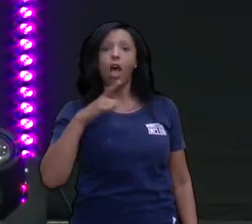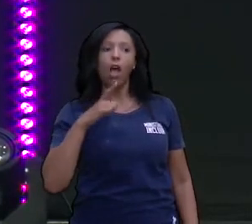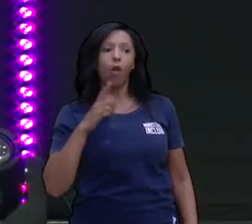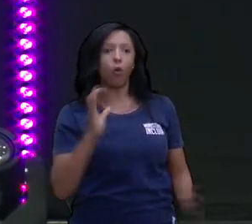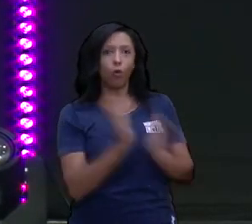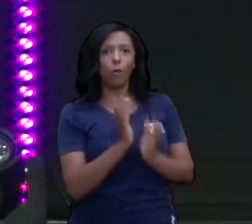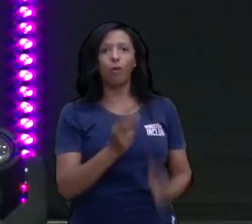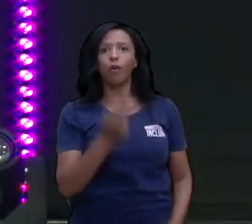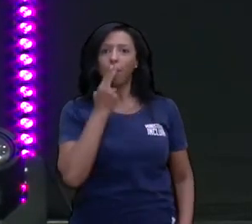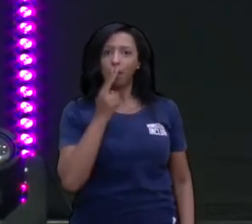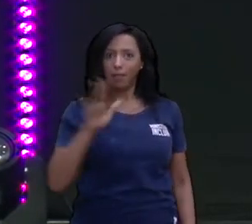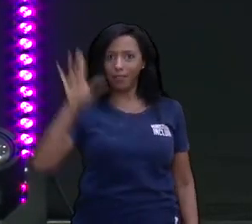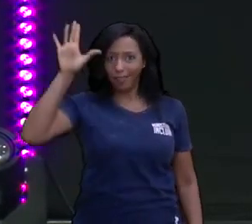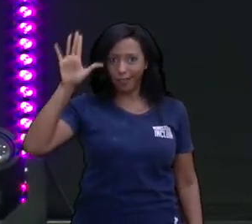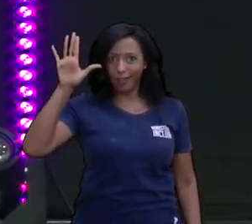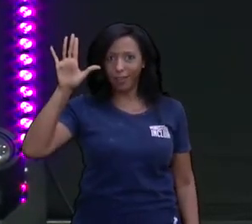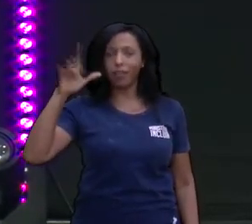guerra